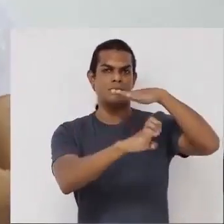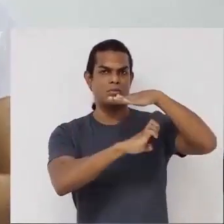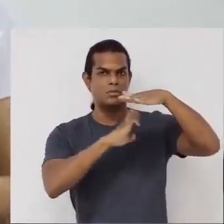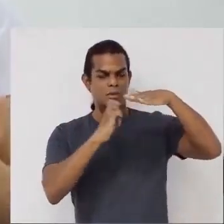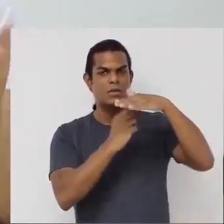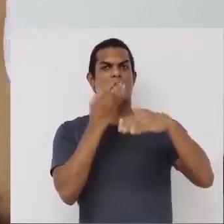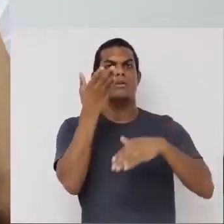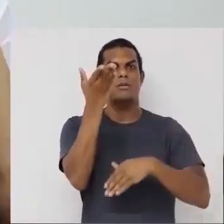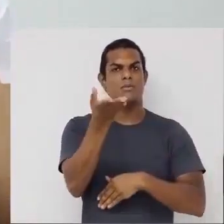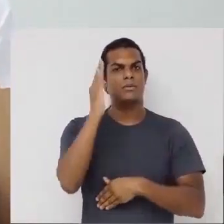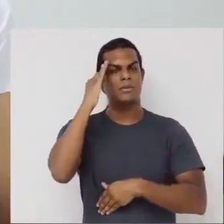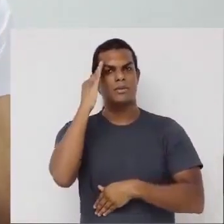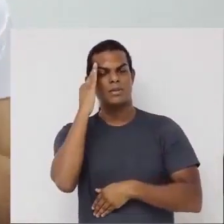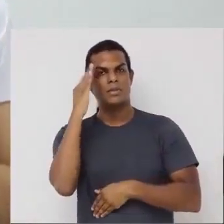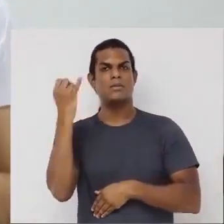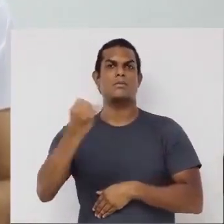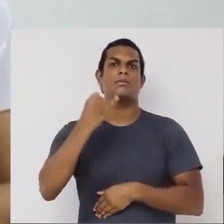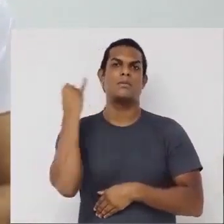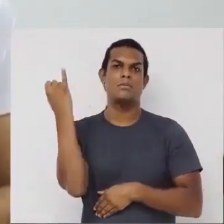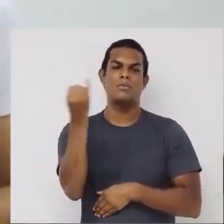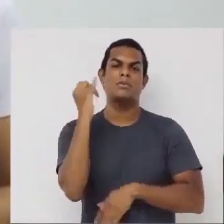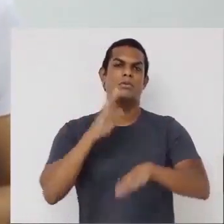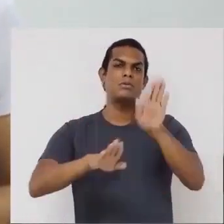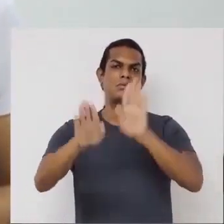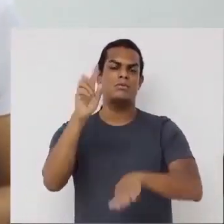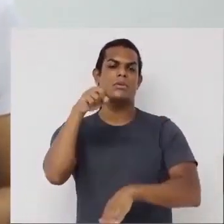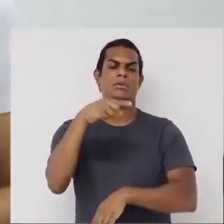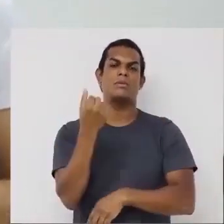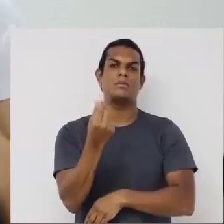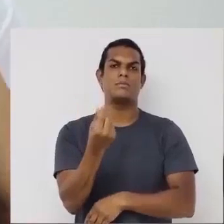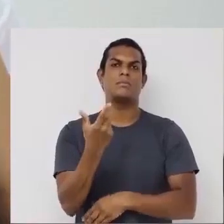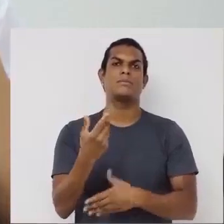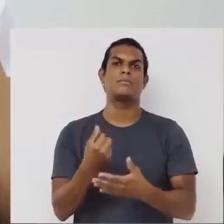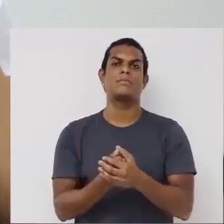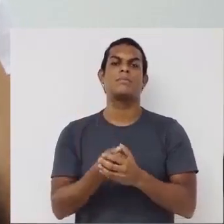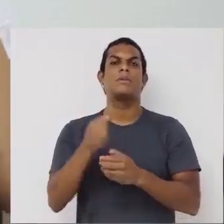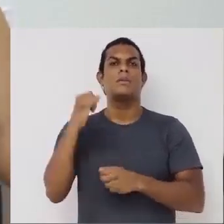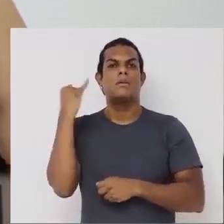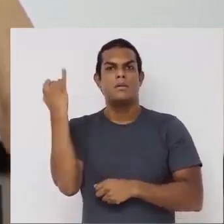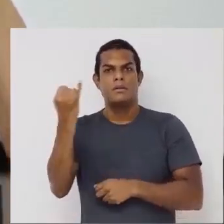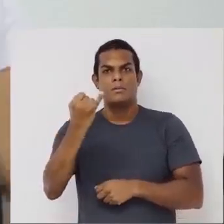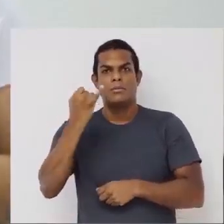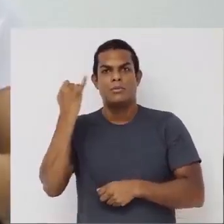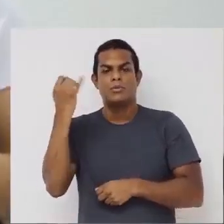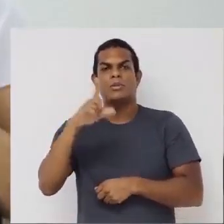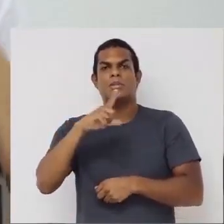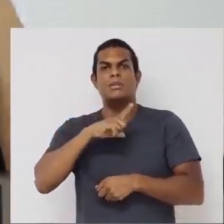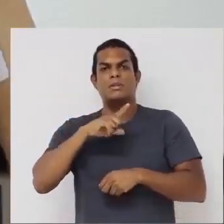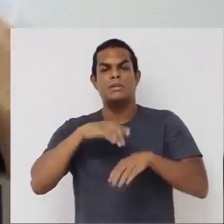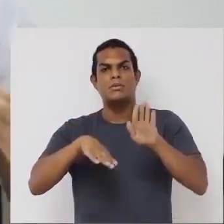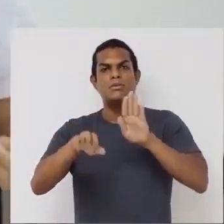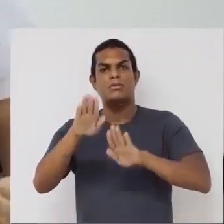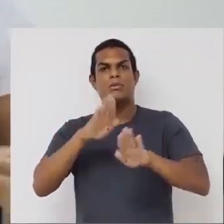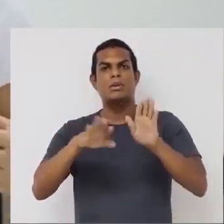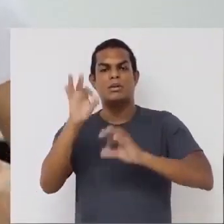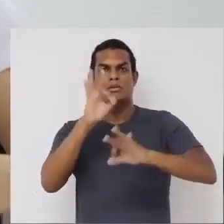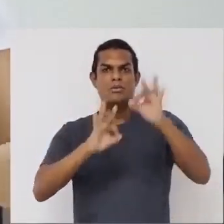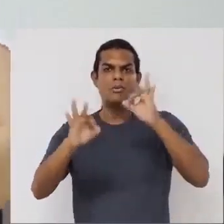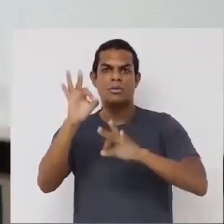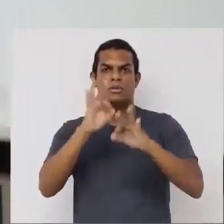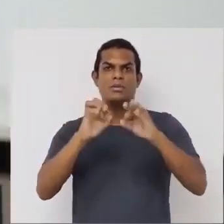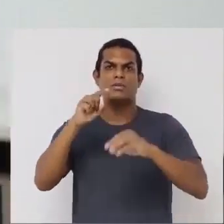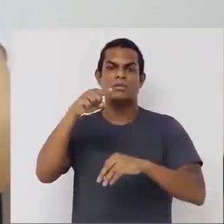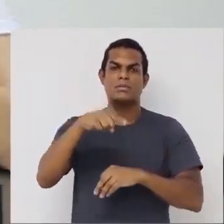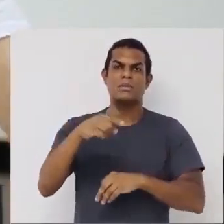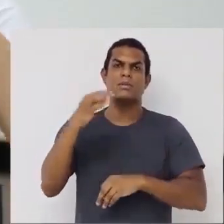você compreenda que é importante cuidar desse dinheiro, é importante ter zelo e controle